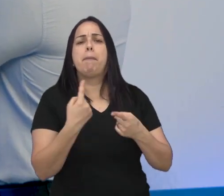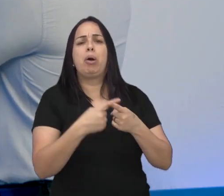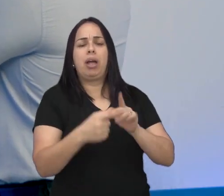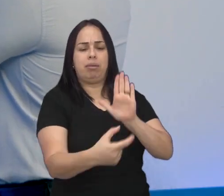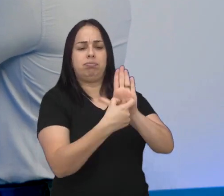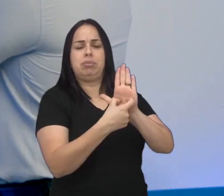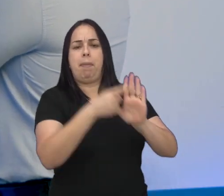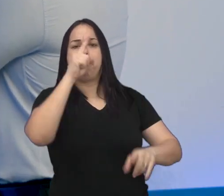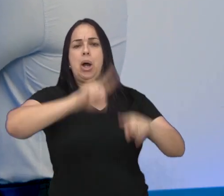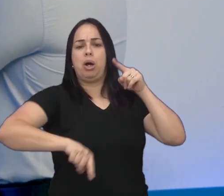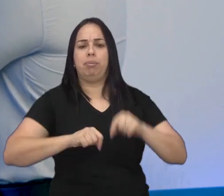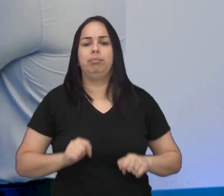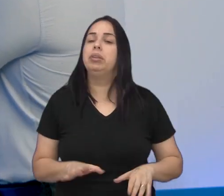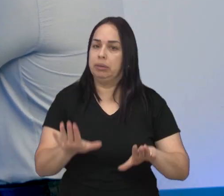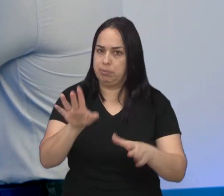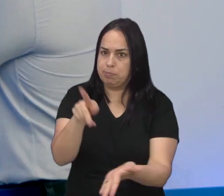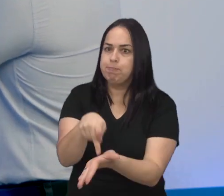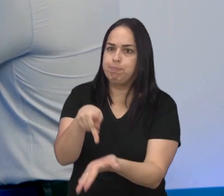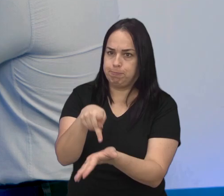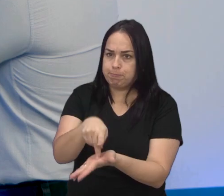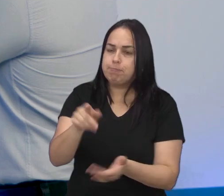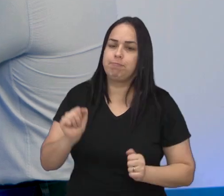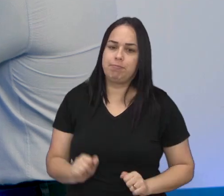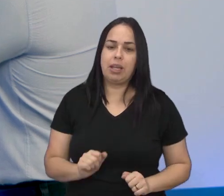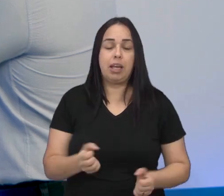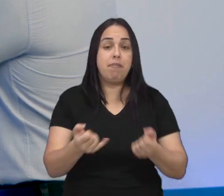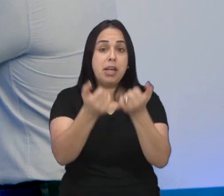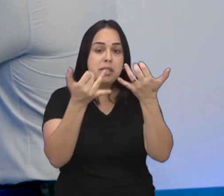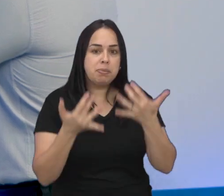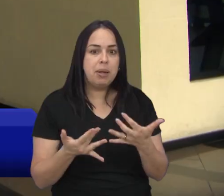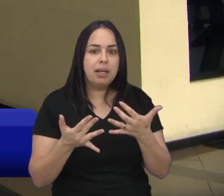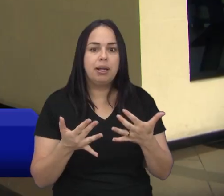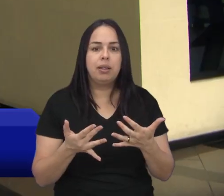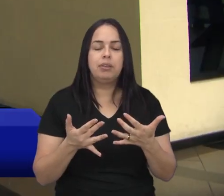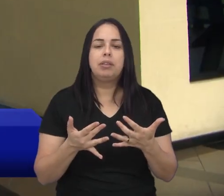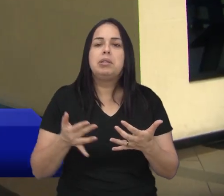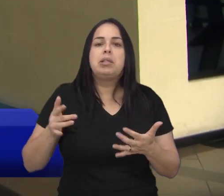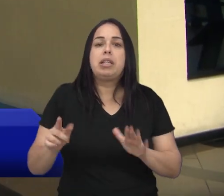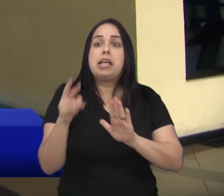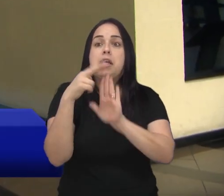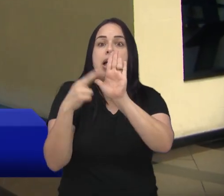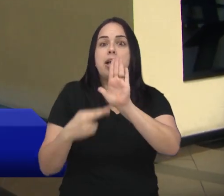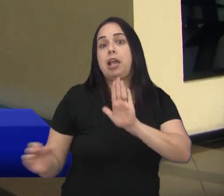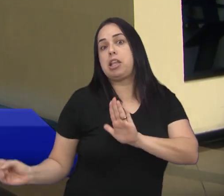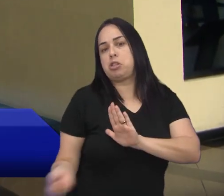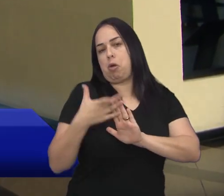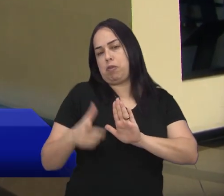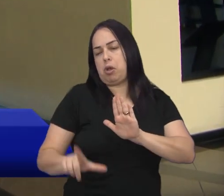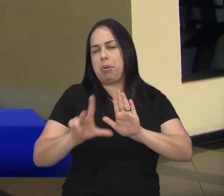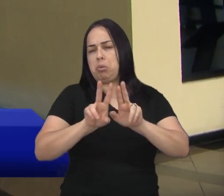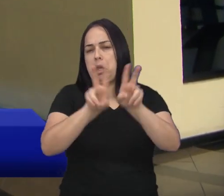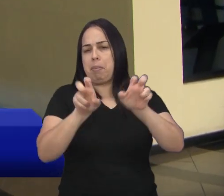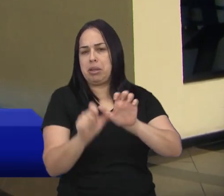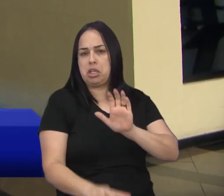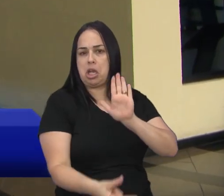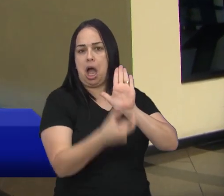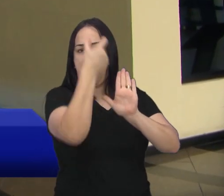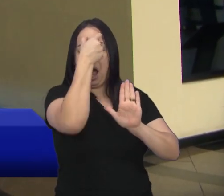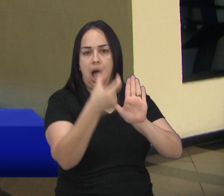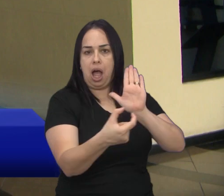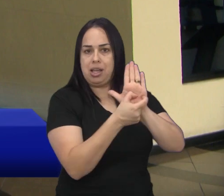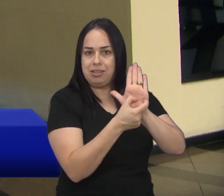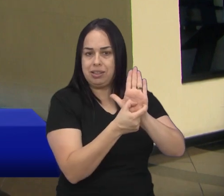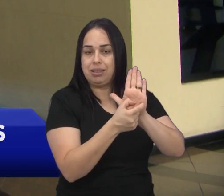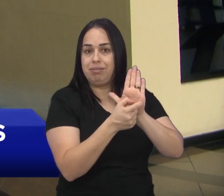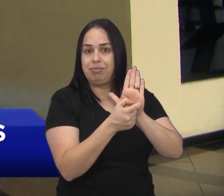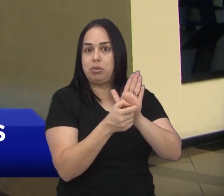Fernanda? Boa tarde. É isso mesmo, Guerra, viu? E quem vai explicar sobre as novas regras e leis sobre o uso,